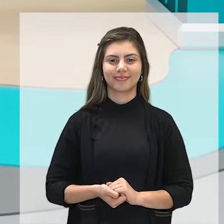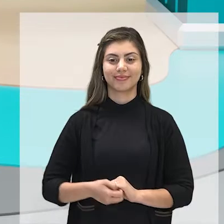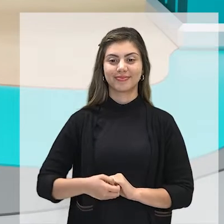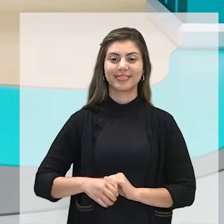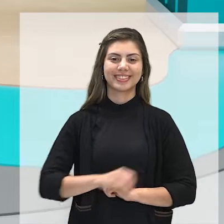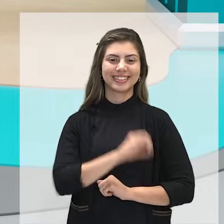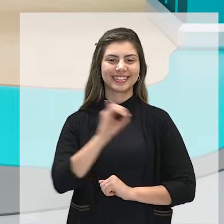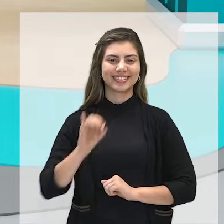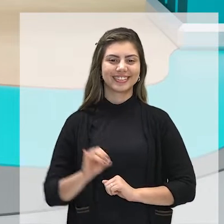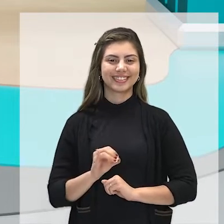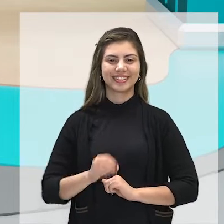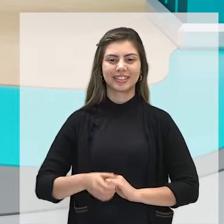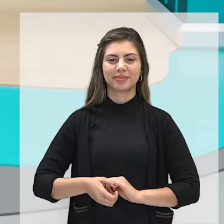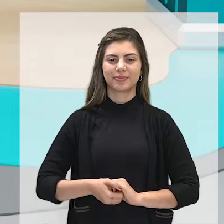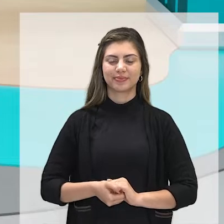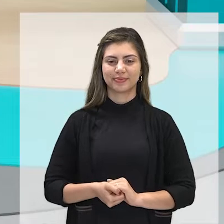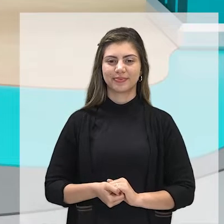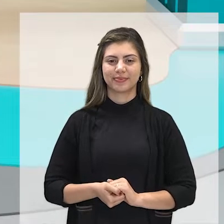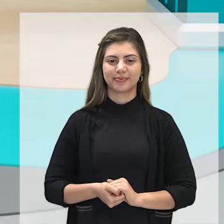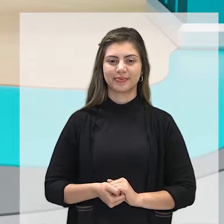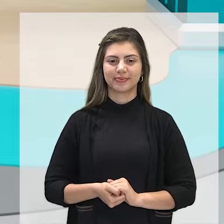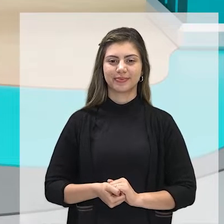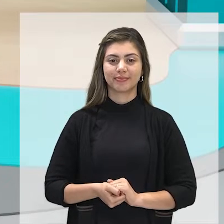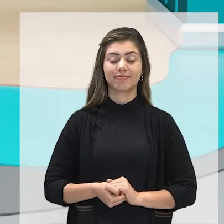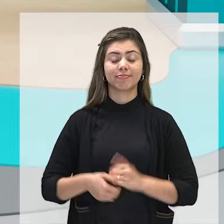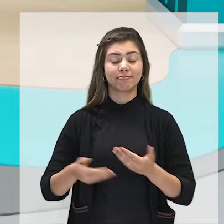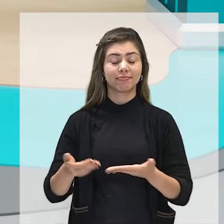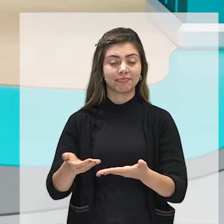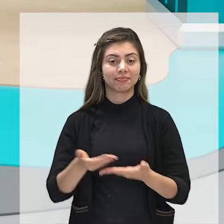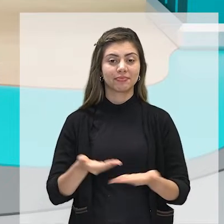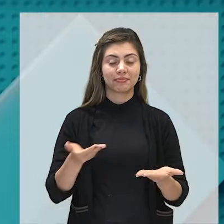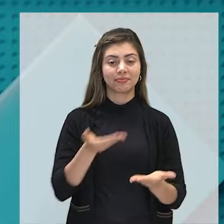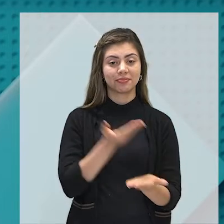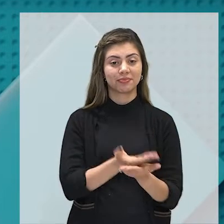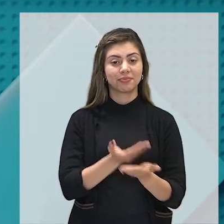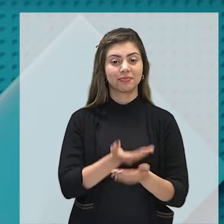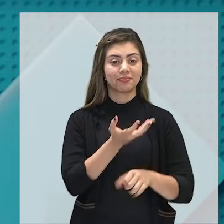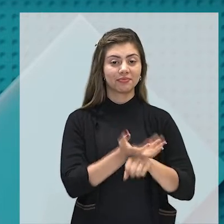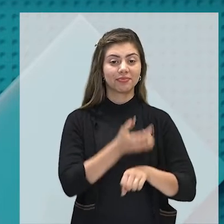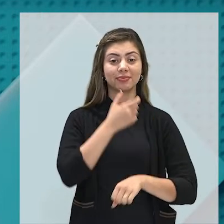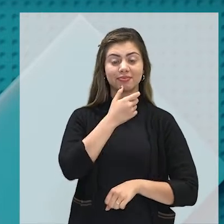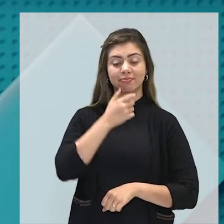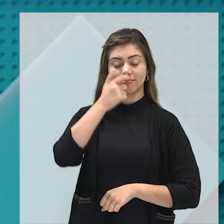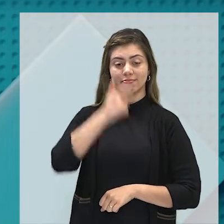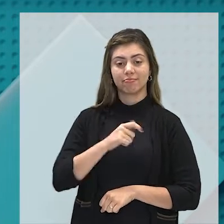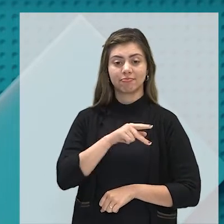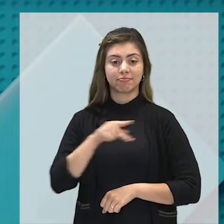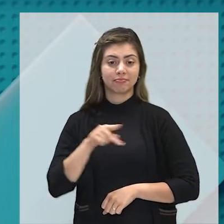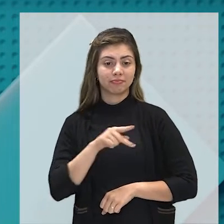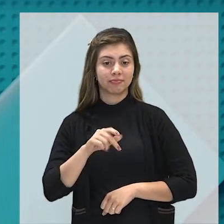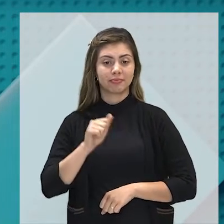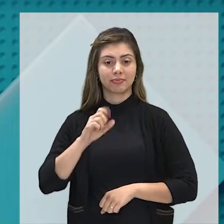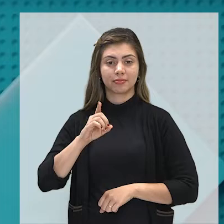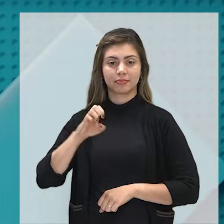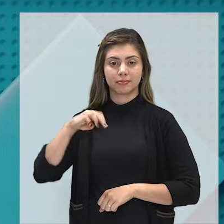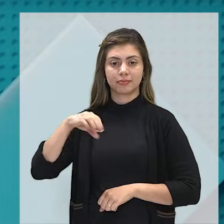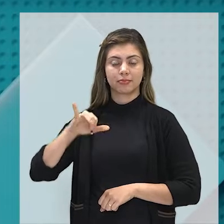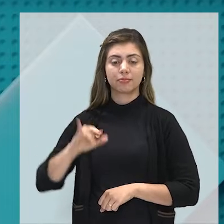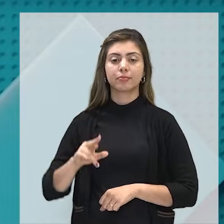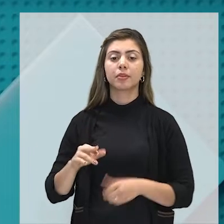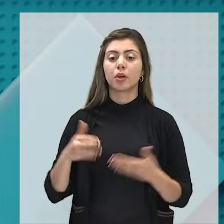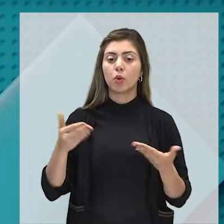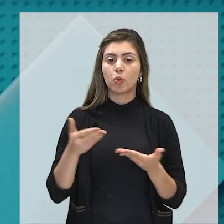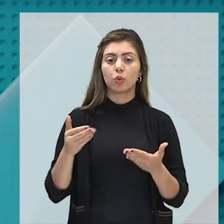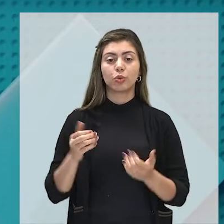Hello, dear students, teachers, welcome! Bem-vindo à nossa aula de língua inglesa. Eu sou o teacher Ademir Ribeiro e vou ficar com vocês aí ao longo